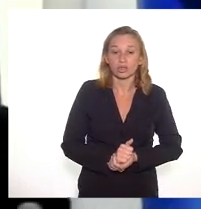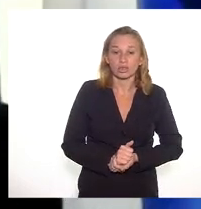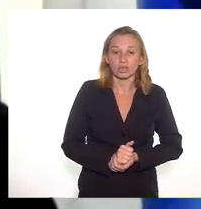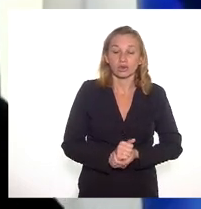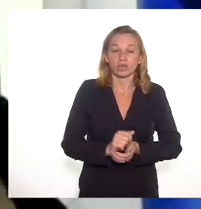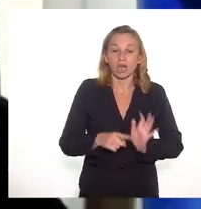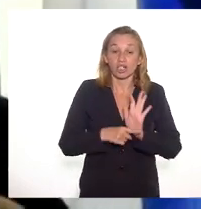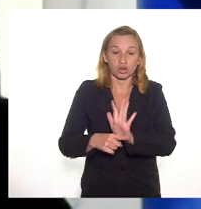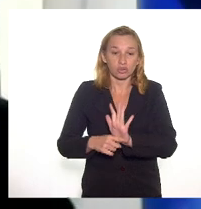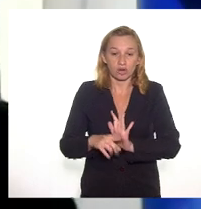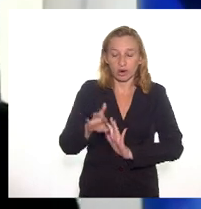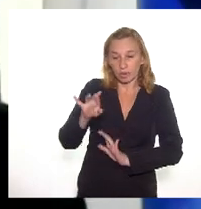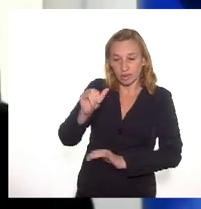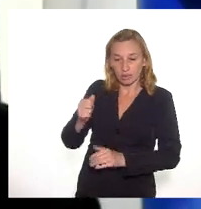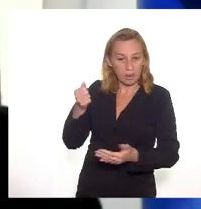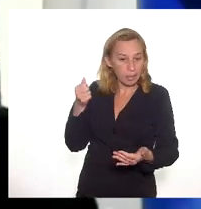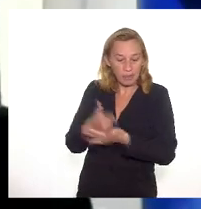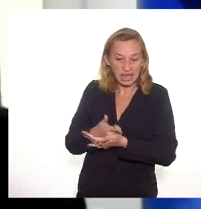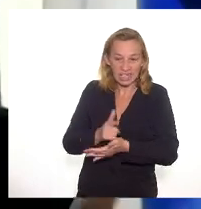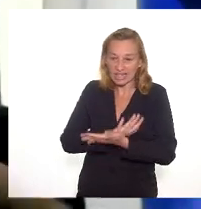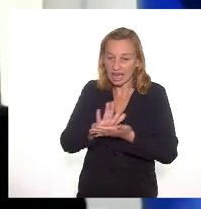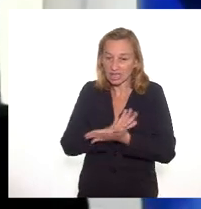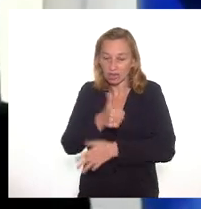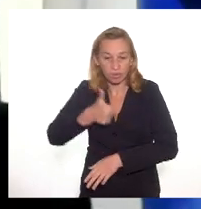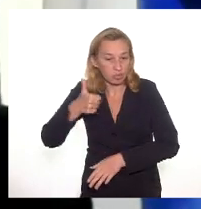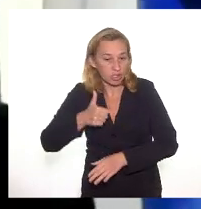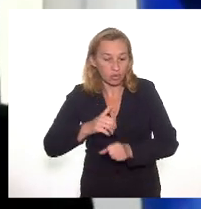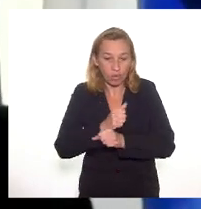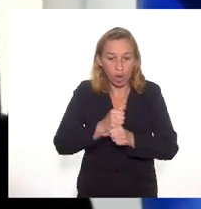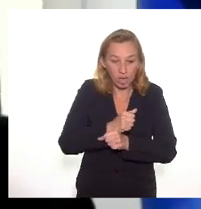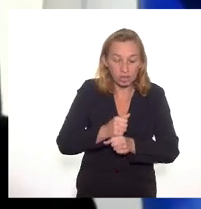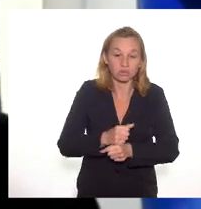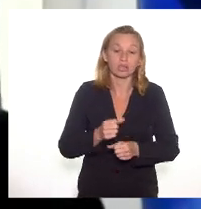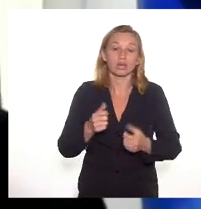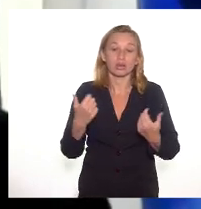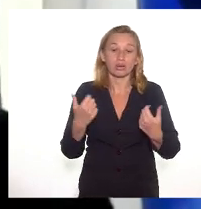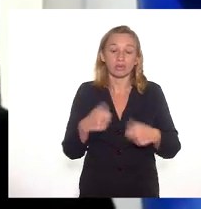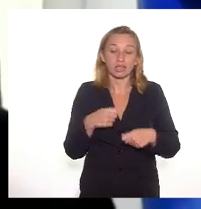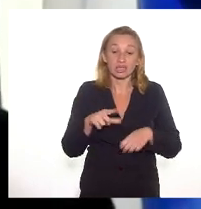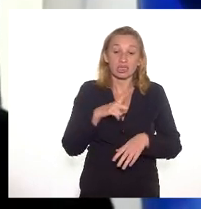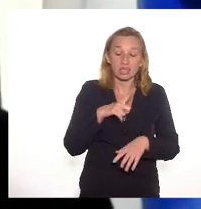de recuperação, que a gente não vai pagar nada no primeiro ano do serviço da dívida, então vai ter